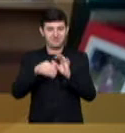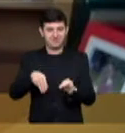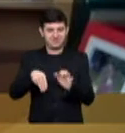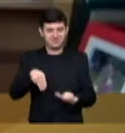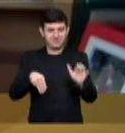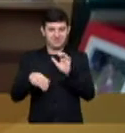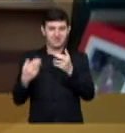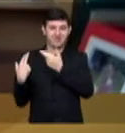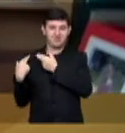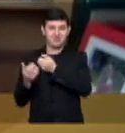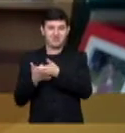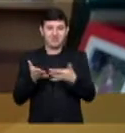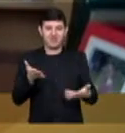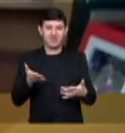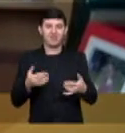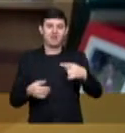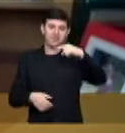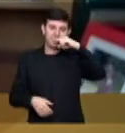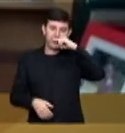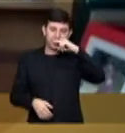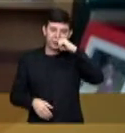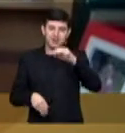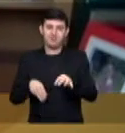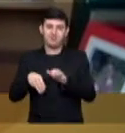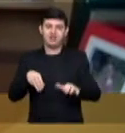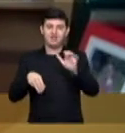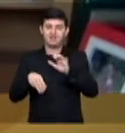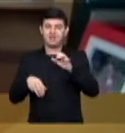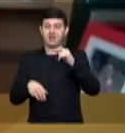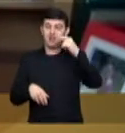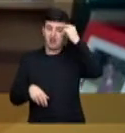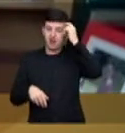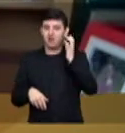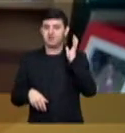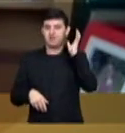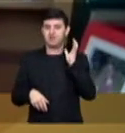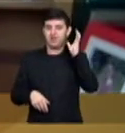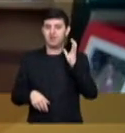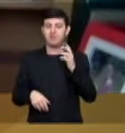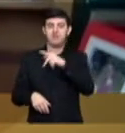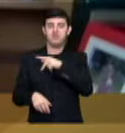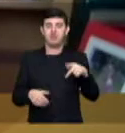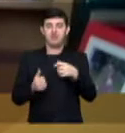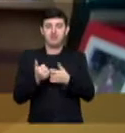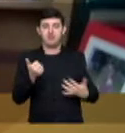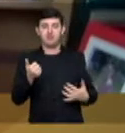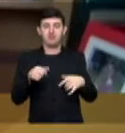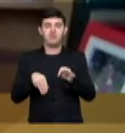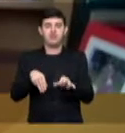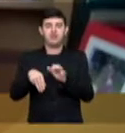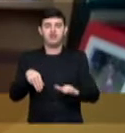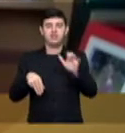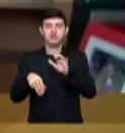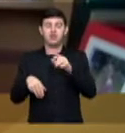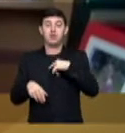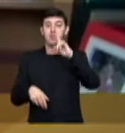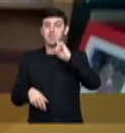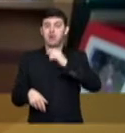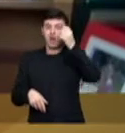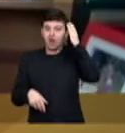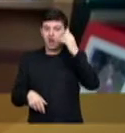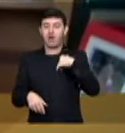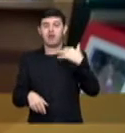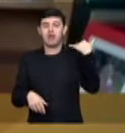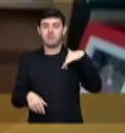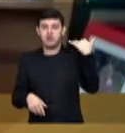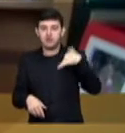Fachin, relator, a ministra Rosa Weber, vice-presidente, ao ministro Marco Aurélio, decano, ao ministro Gilmar Mendes, ao ministro Ricardo Lewandowski, ao ministro Carmen Lúcia,